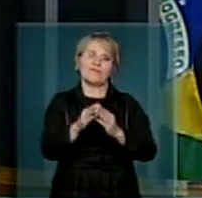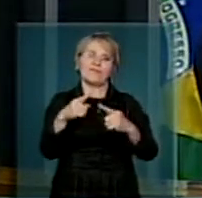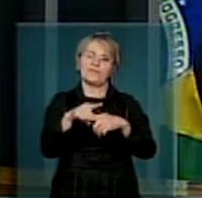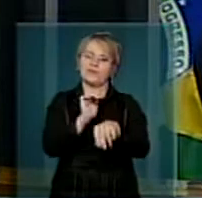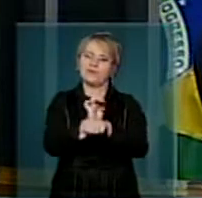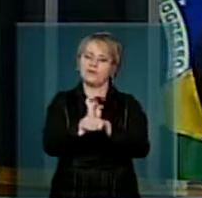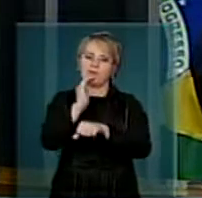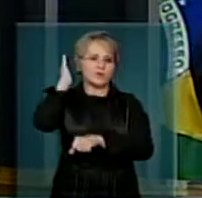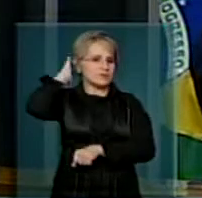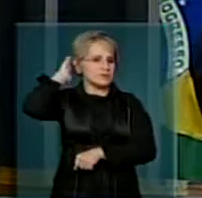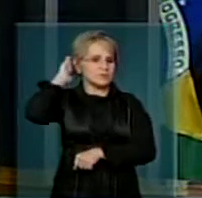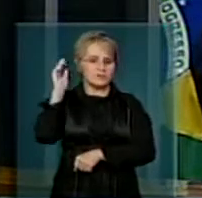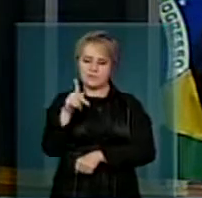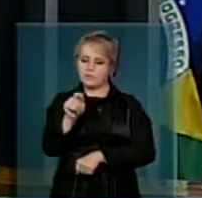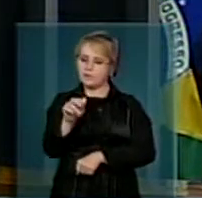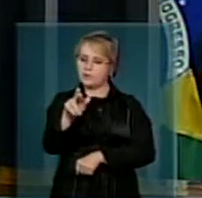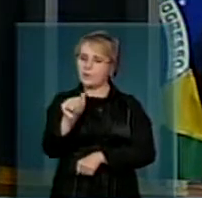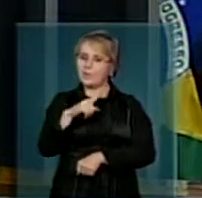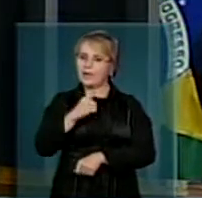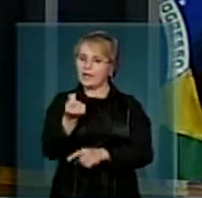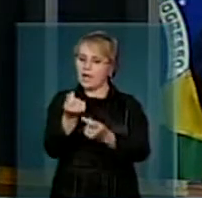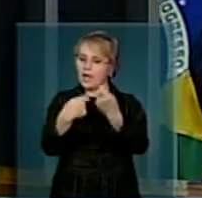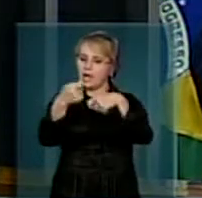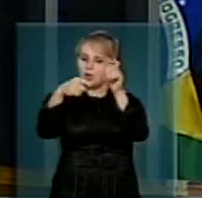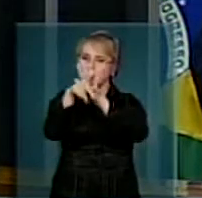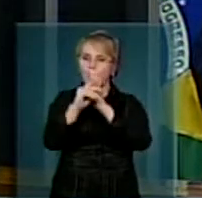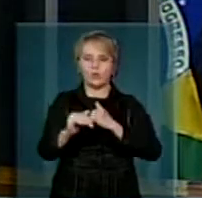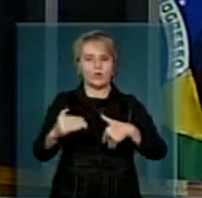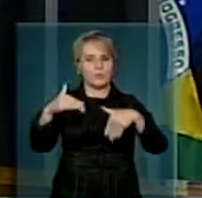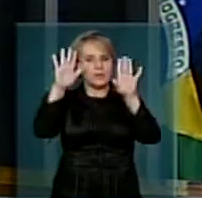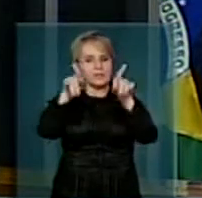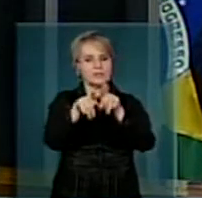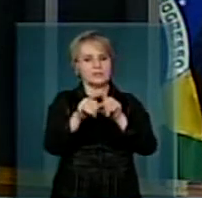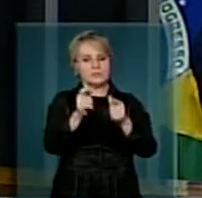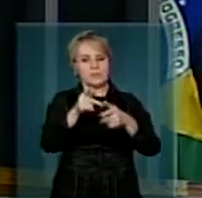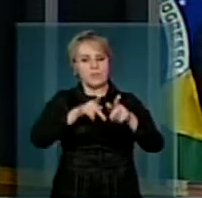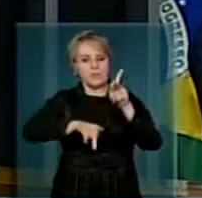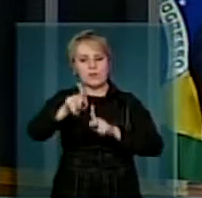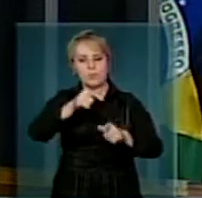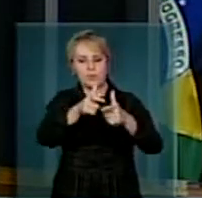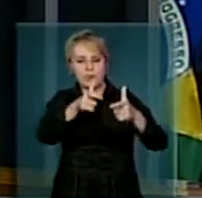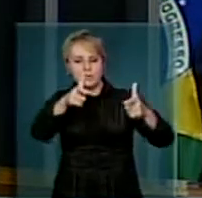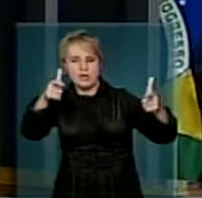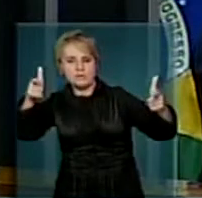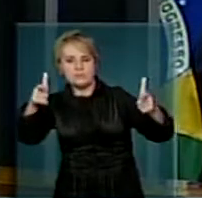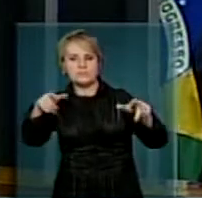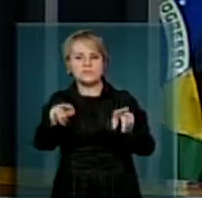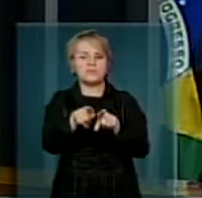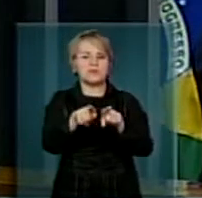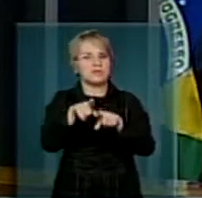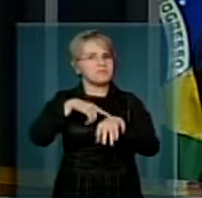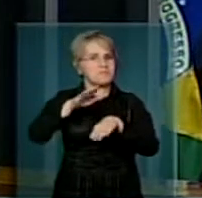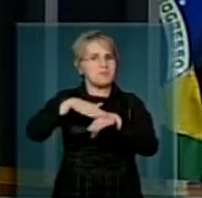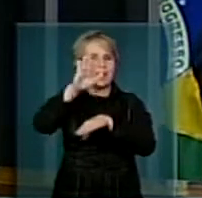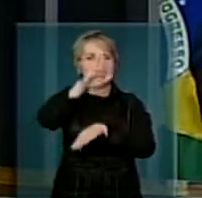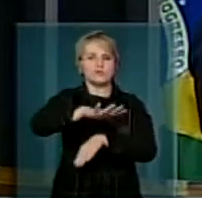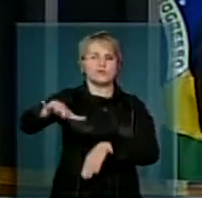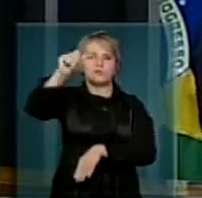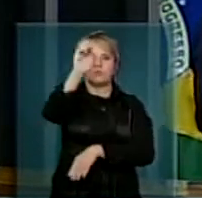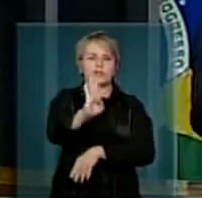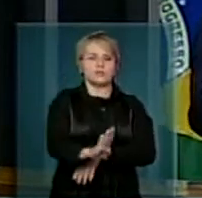Pará cresce economicamente, cresce também a sua população, um Estado que cresce acima da média nacional e nós